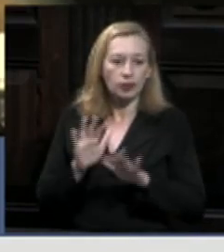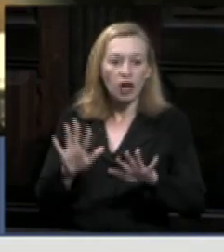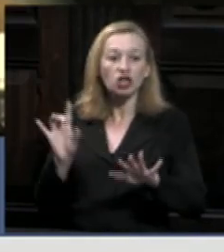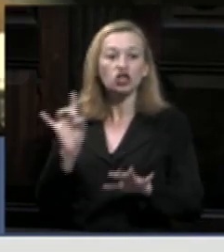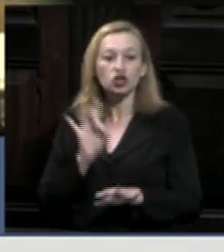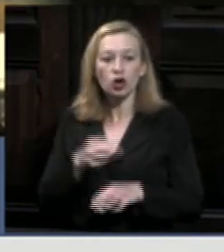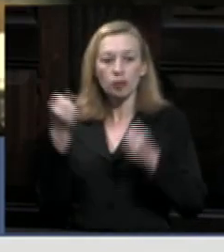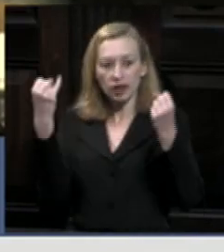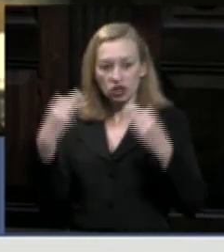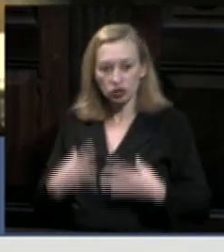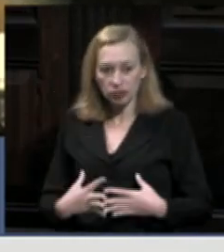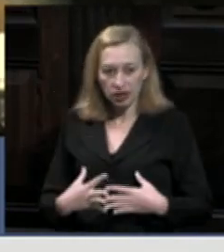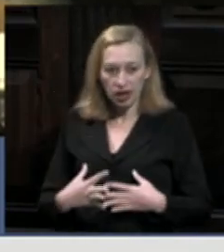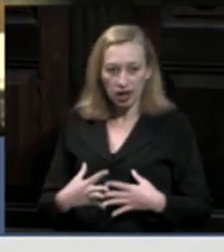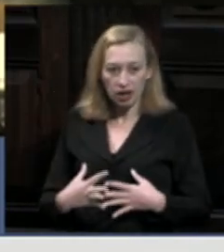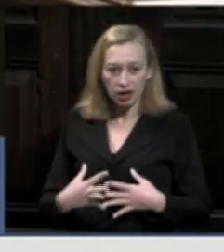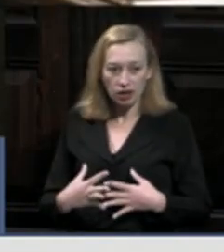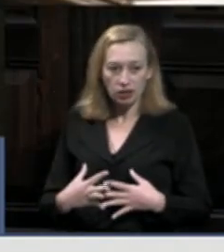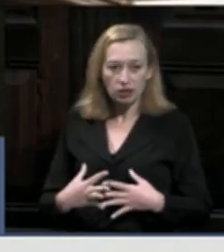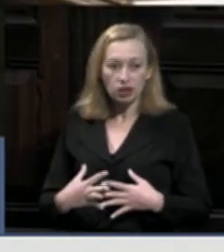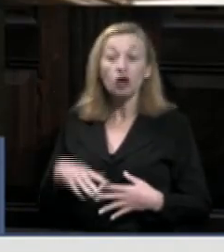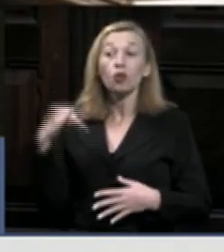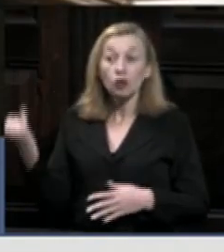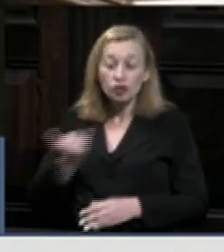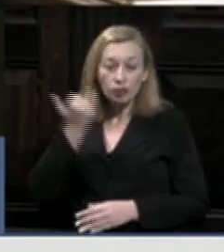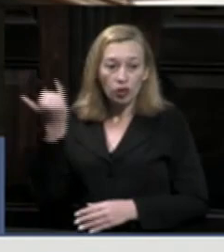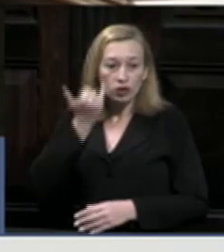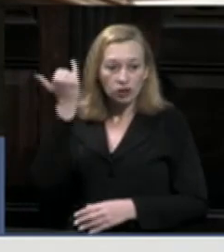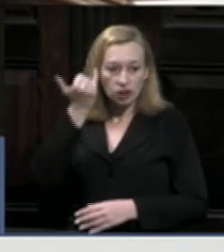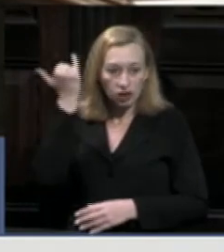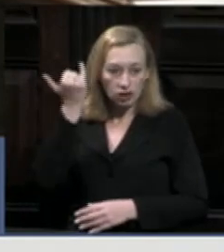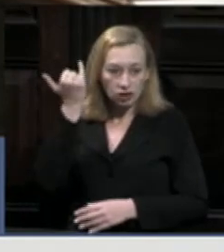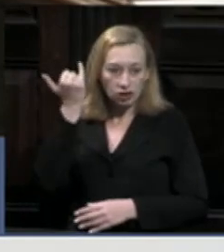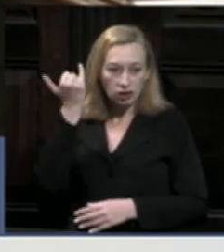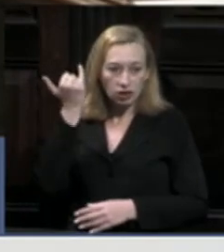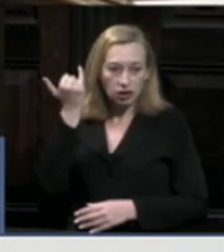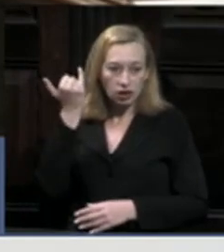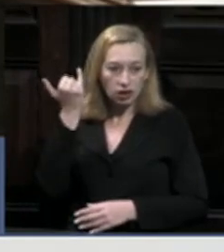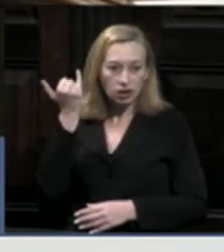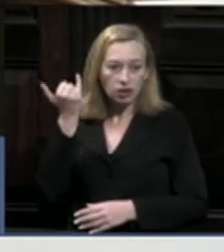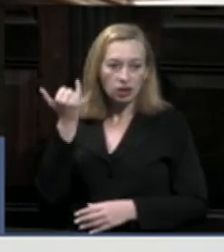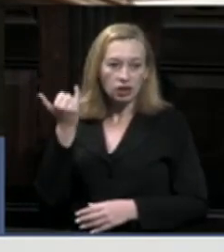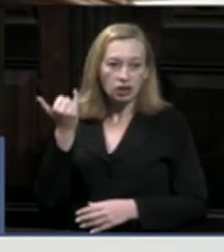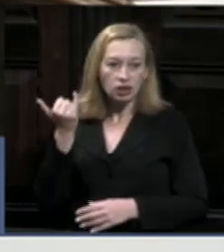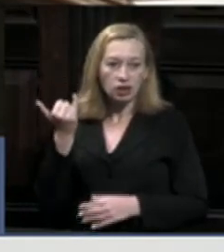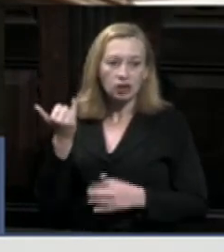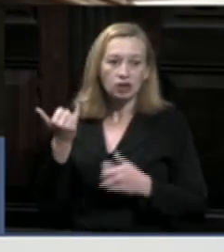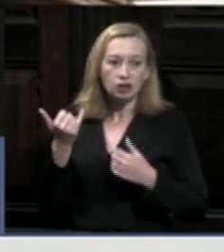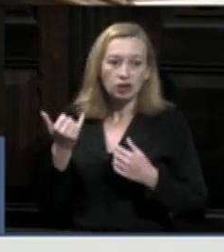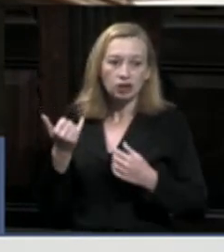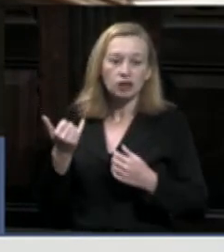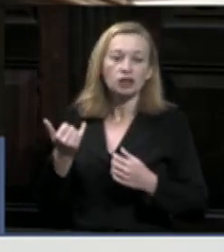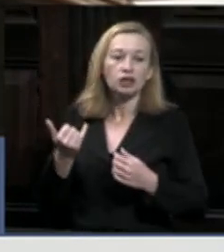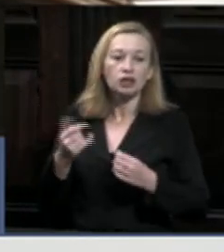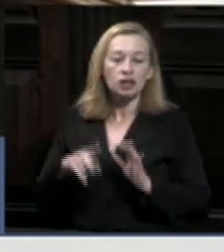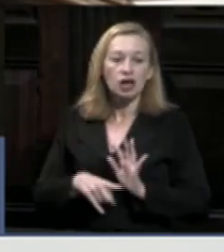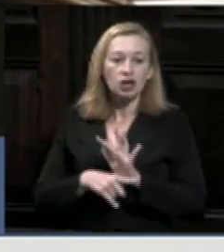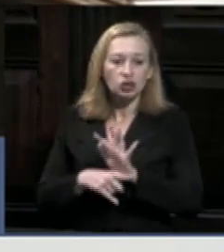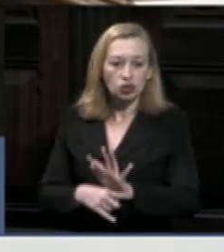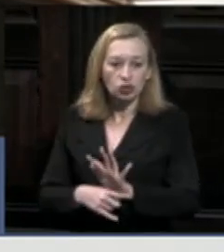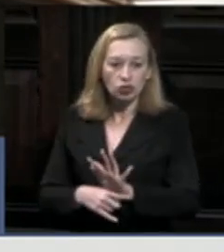explicar o plenário o presidente o importante é que a gente não apresente nenhum destaque para não ter risco de colocar em votação porém foi